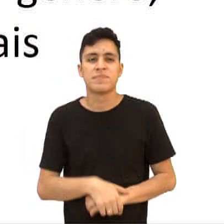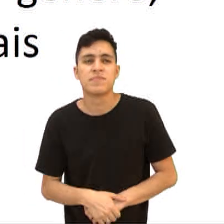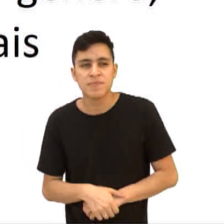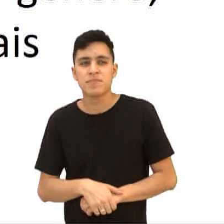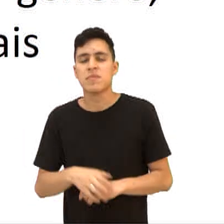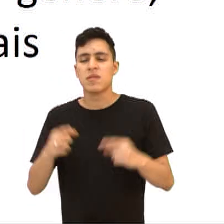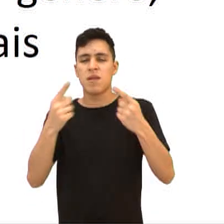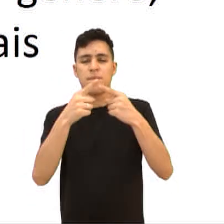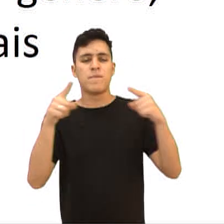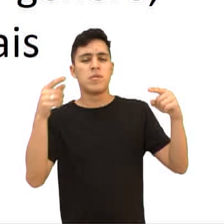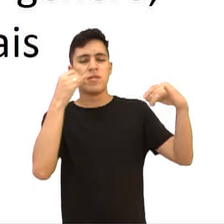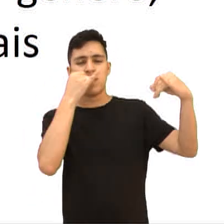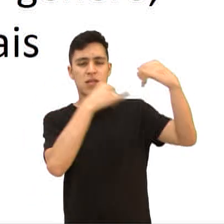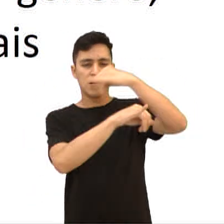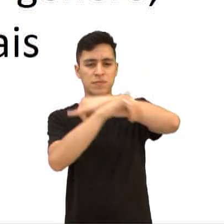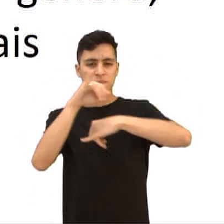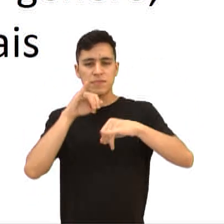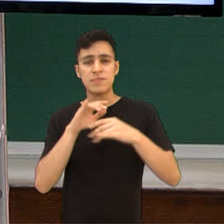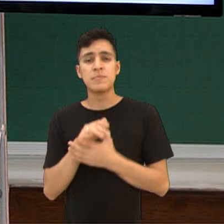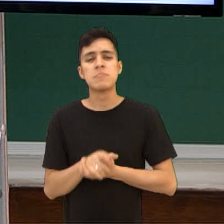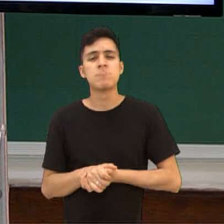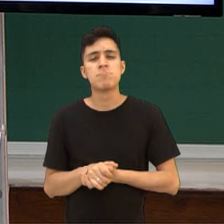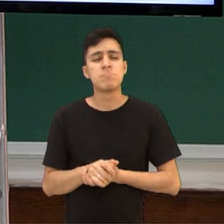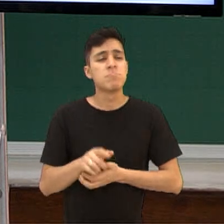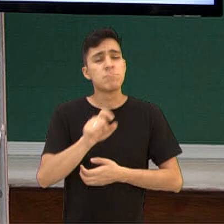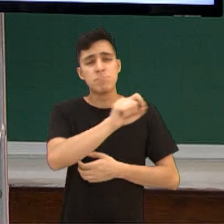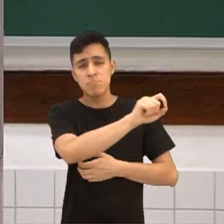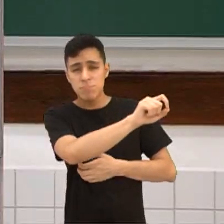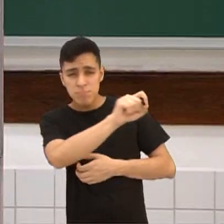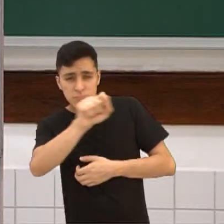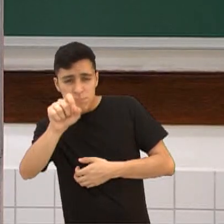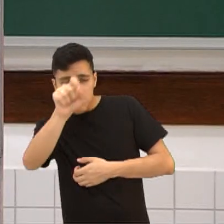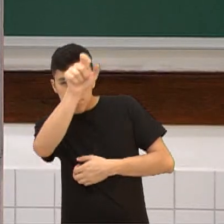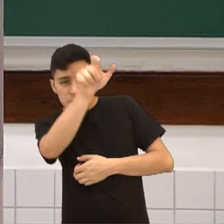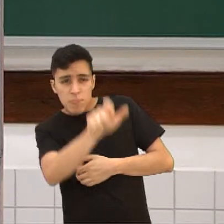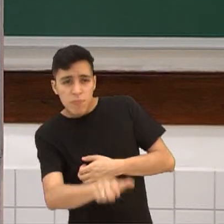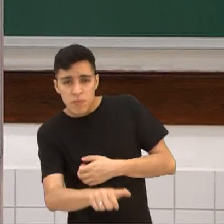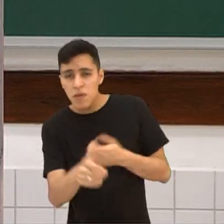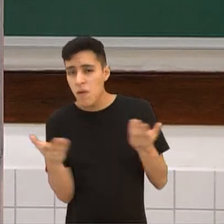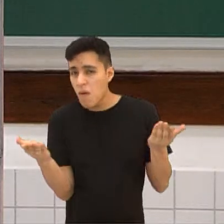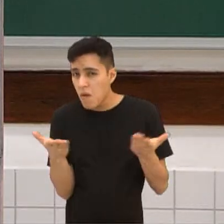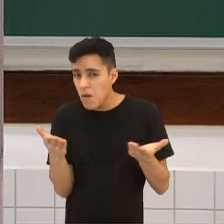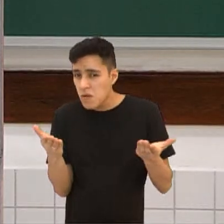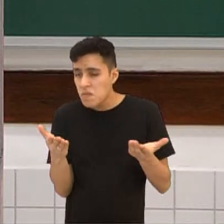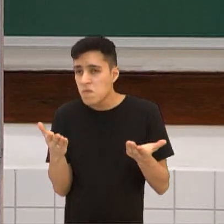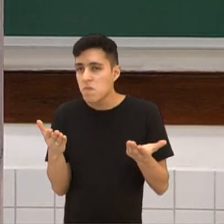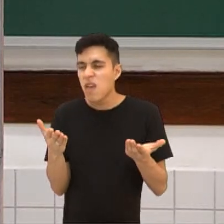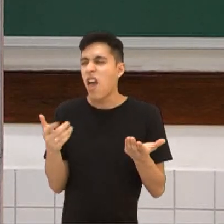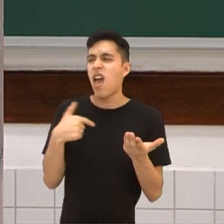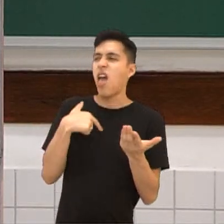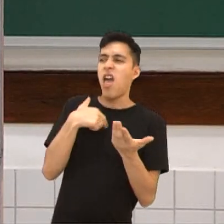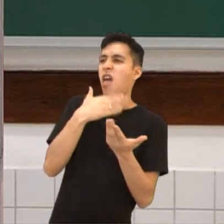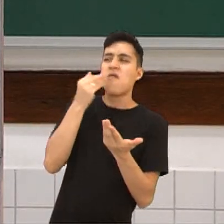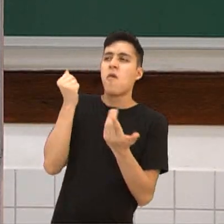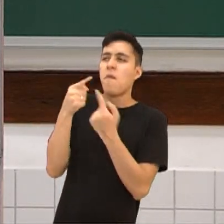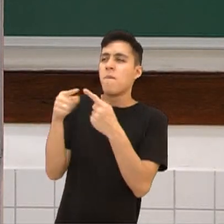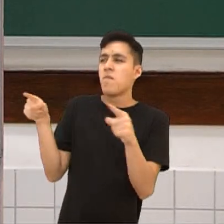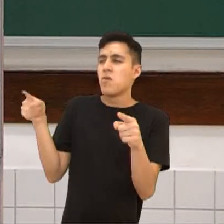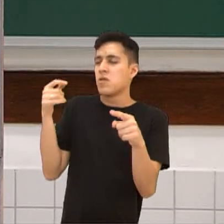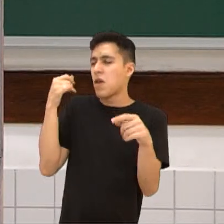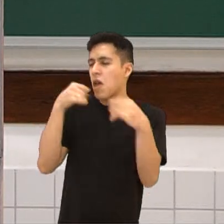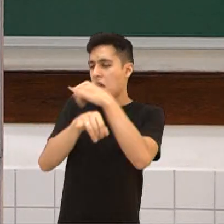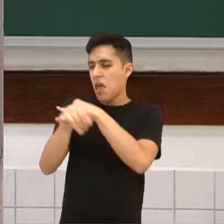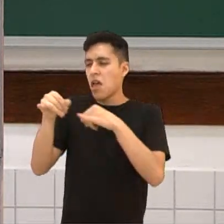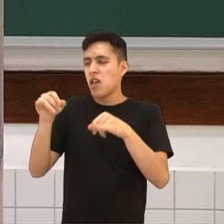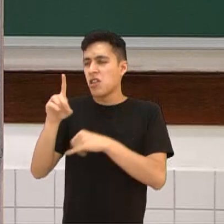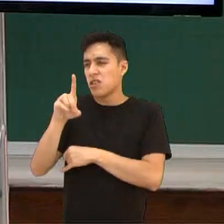Música eletrônica. Quem hoje em dia não curte uma música eletrônica, tanto